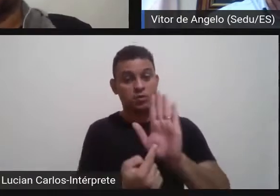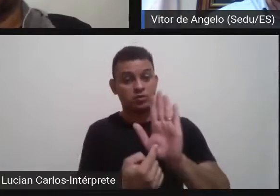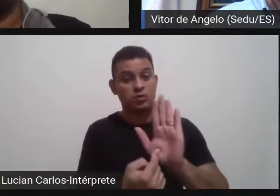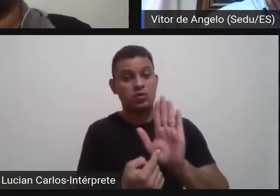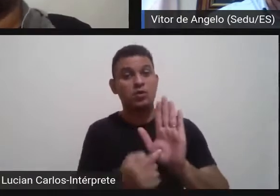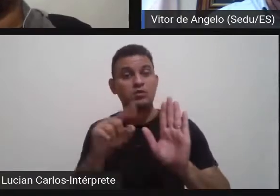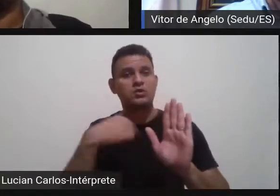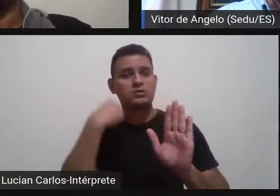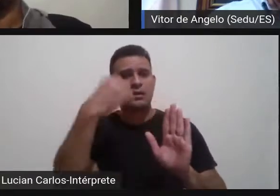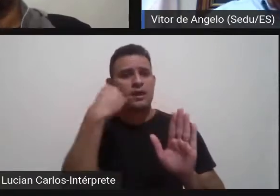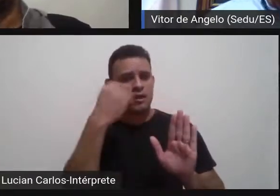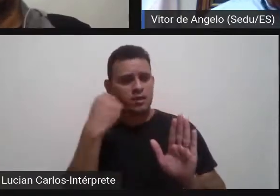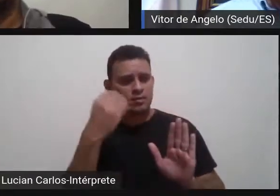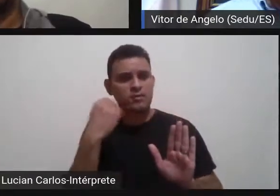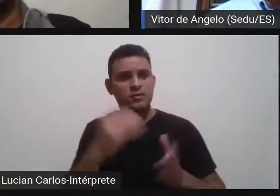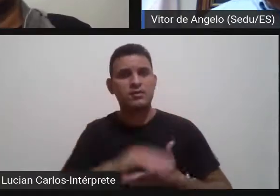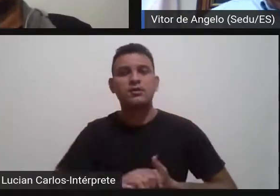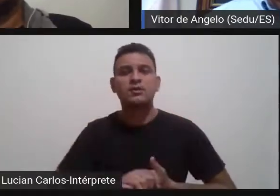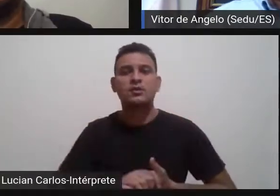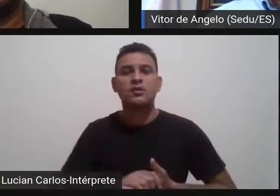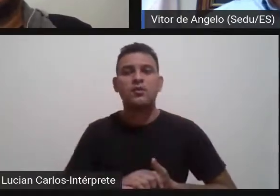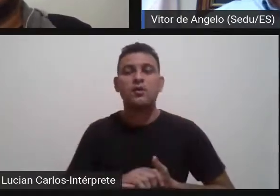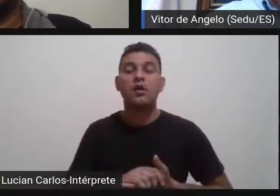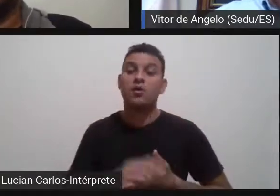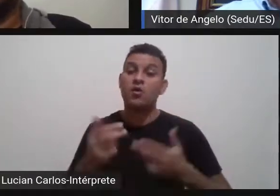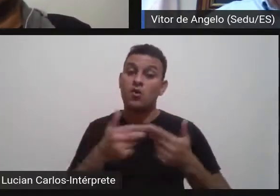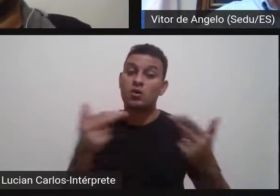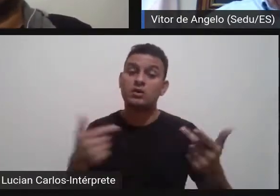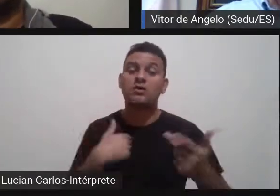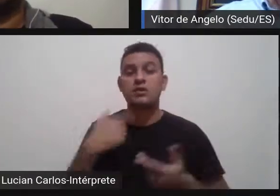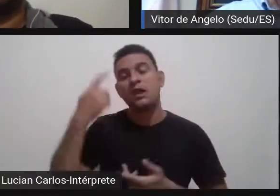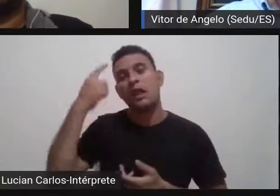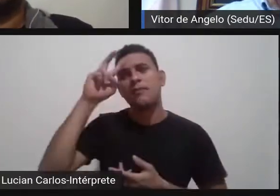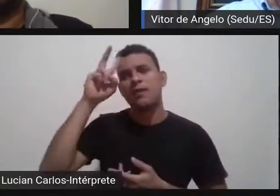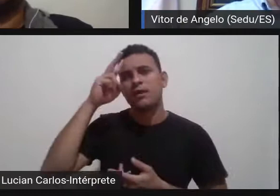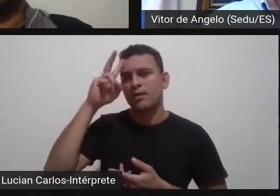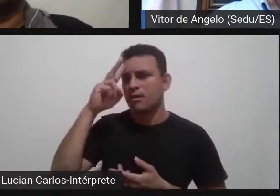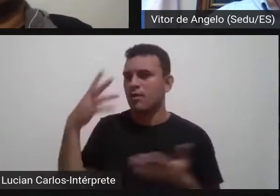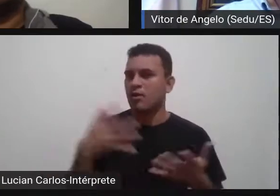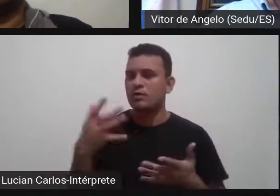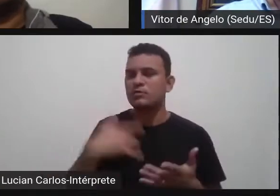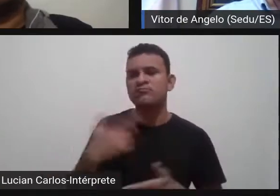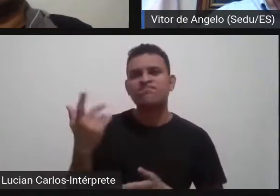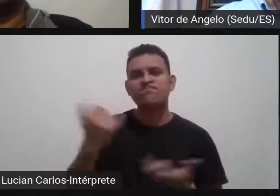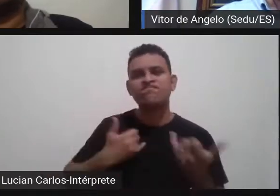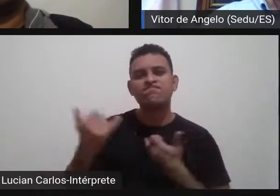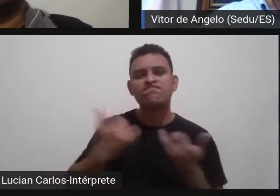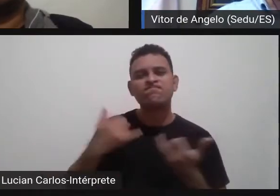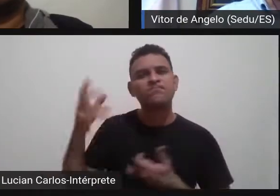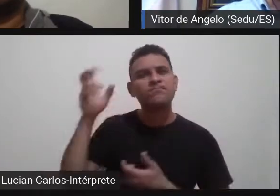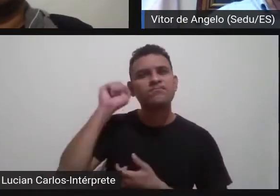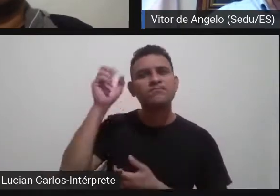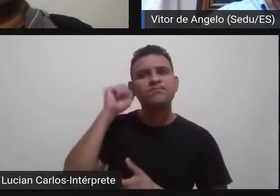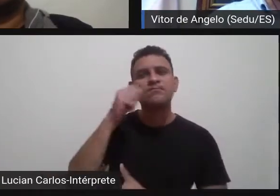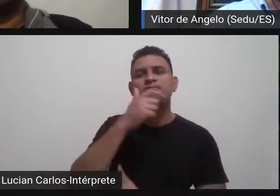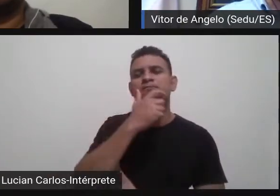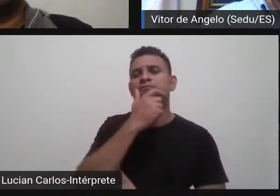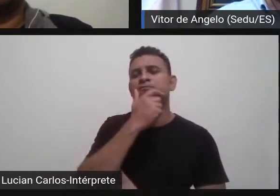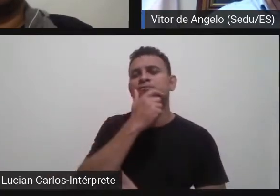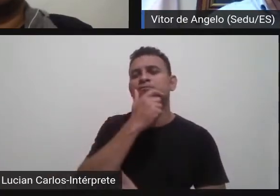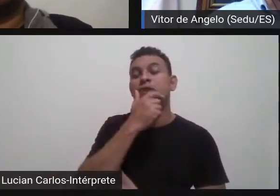sua experiência. Uma coisa que me veio à memória quando te ouvia,